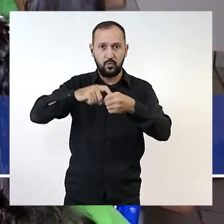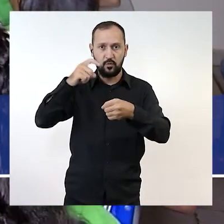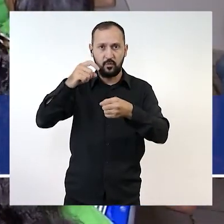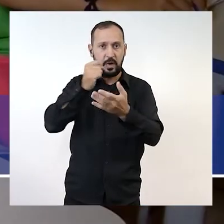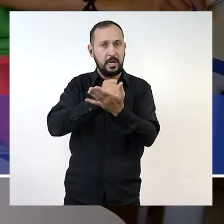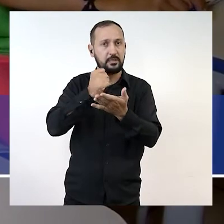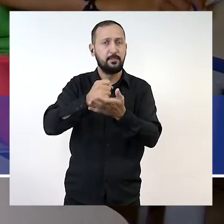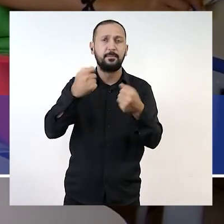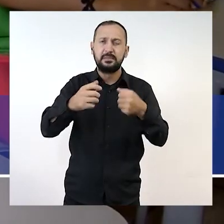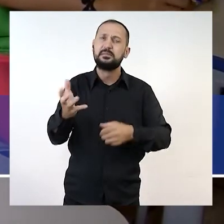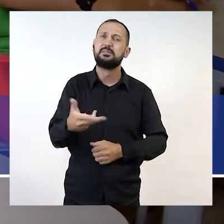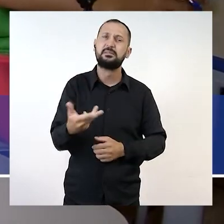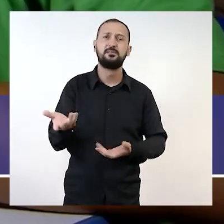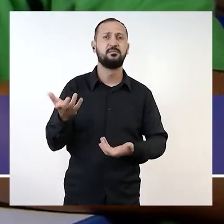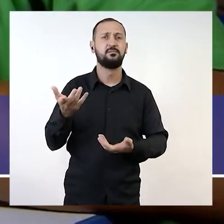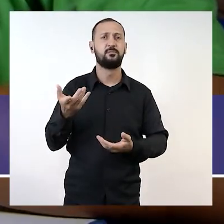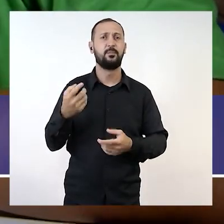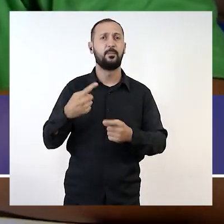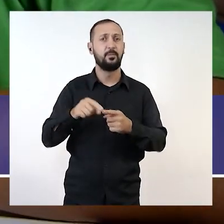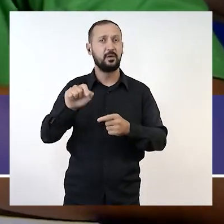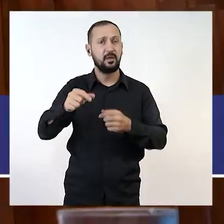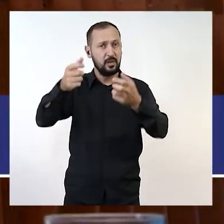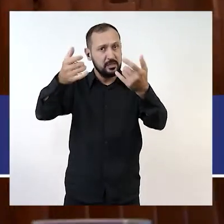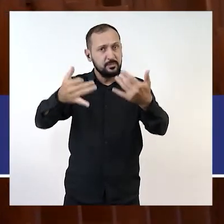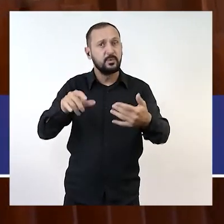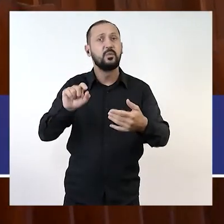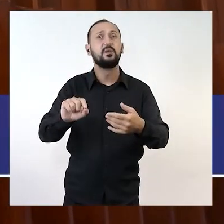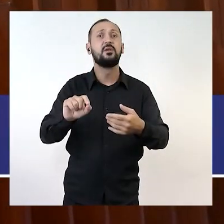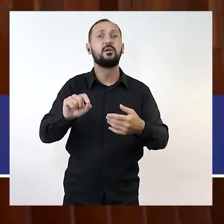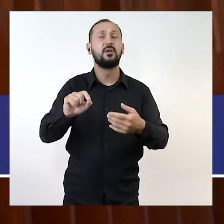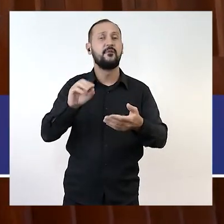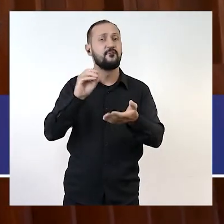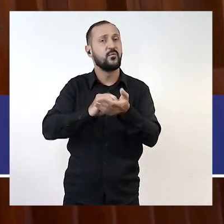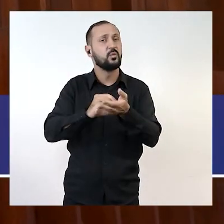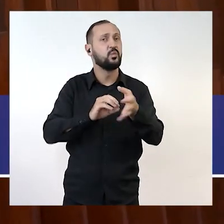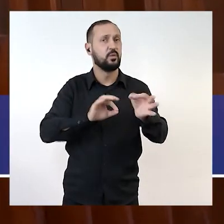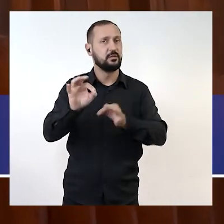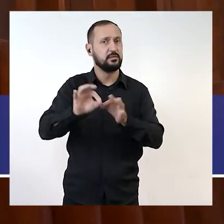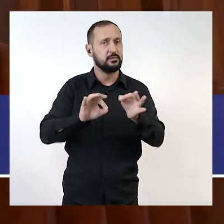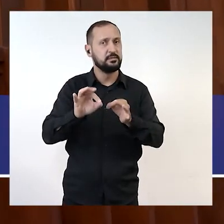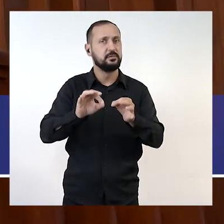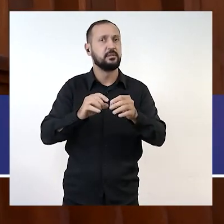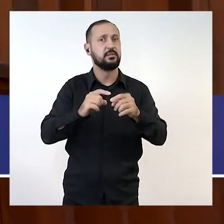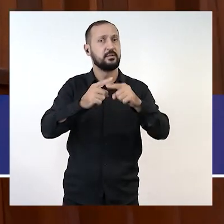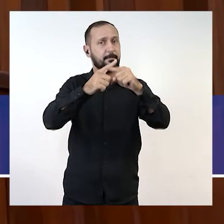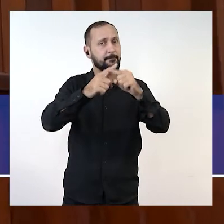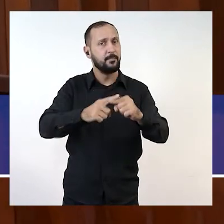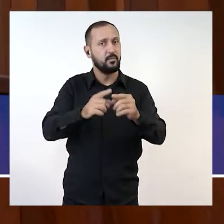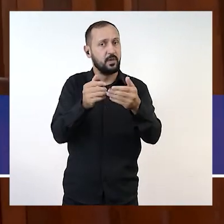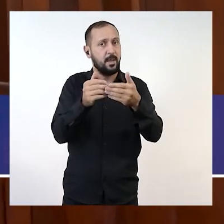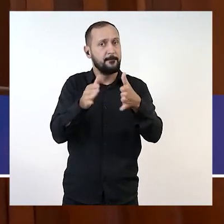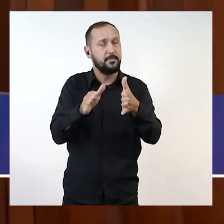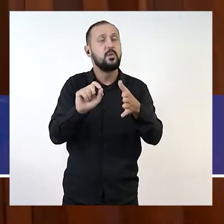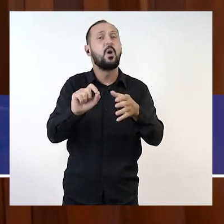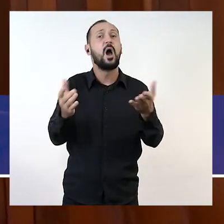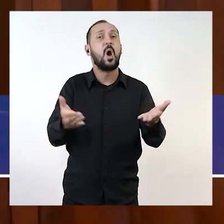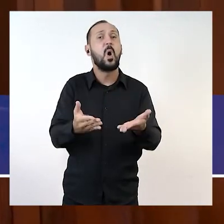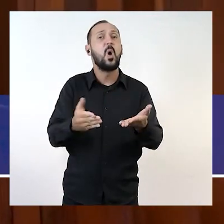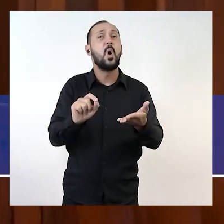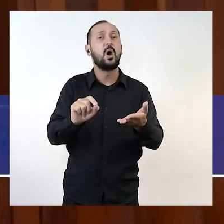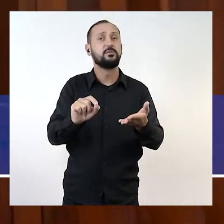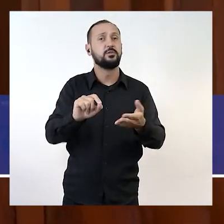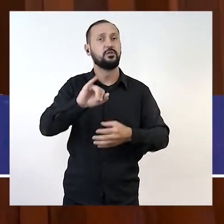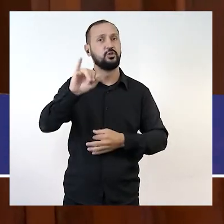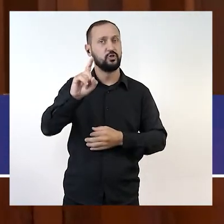da rede estadual tenha mais agilidade. Segundo o parlamentar, a falta de organização do processo, que foi aberto